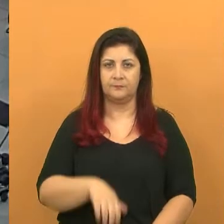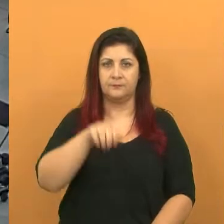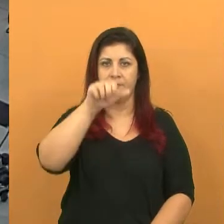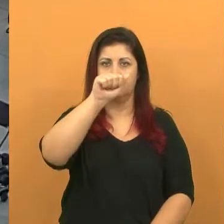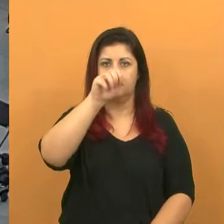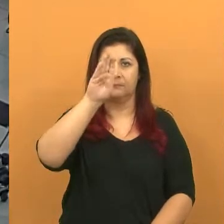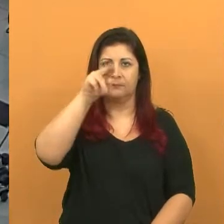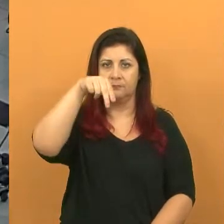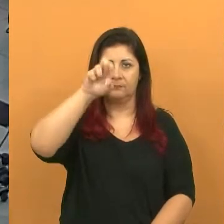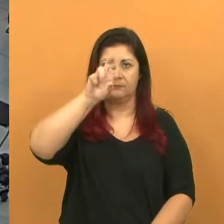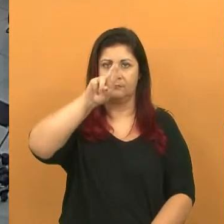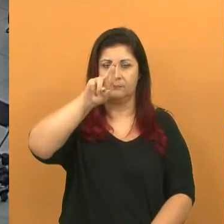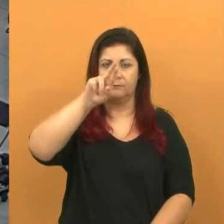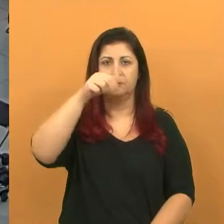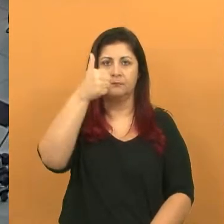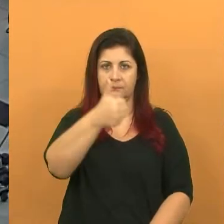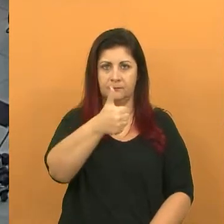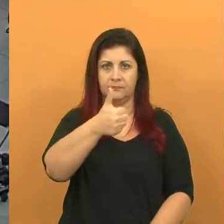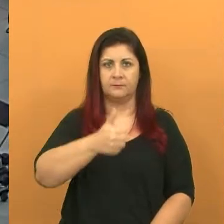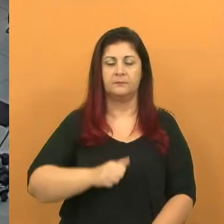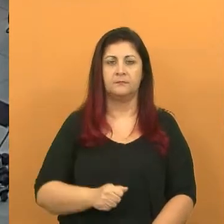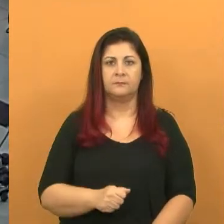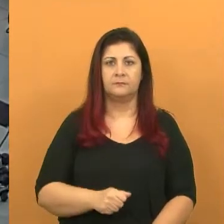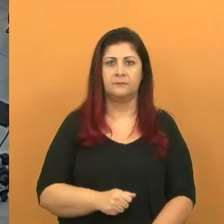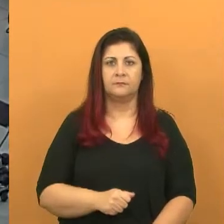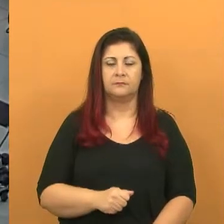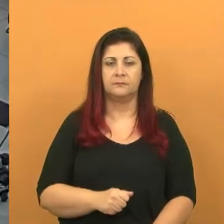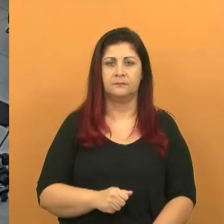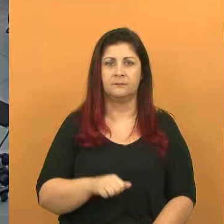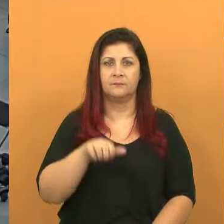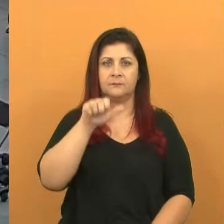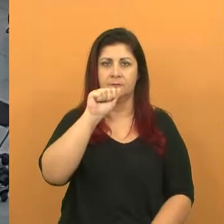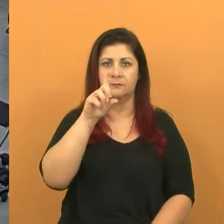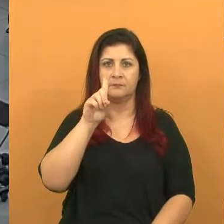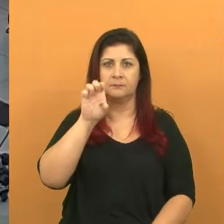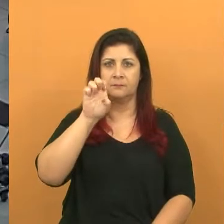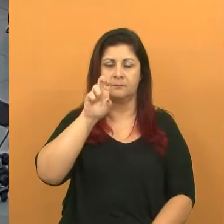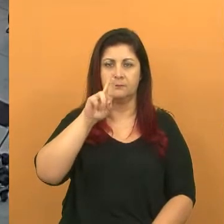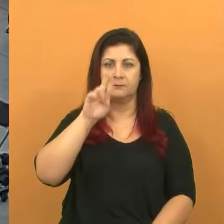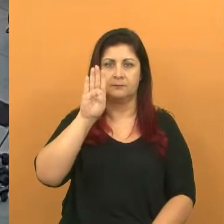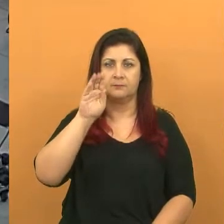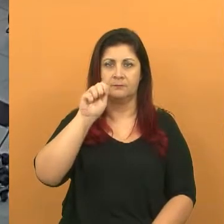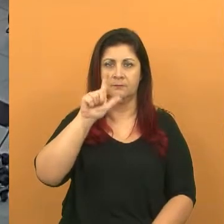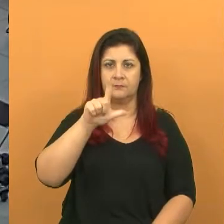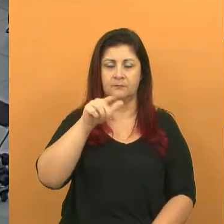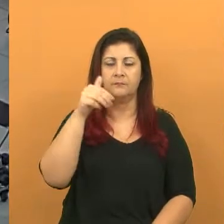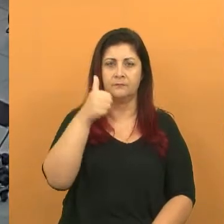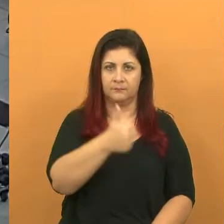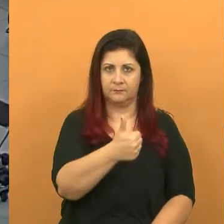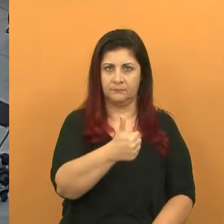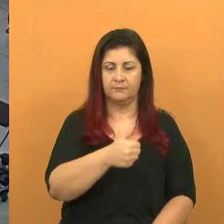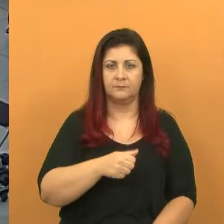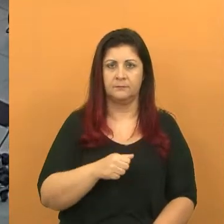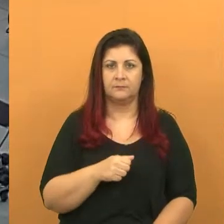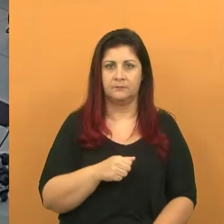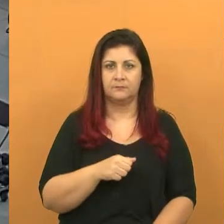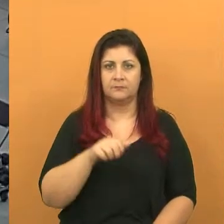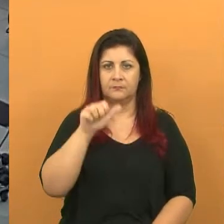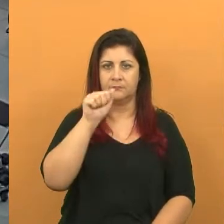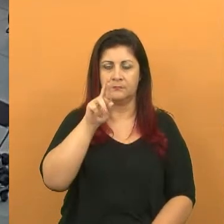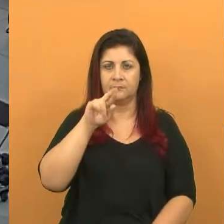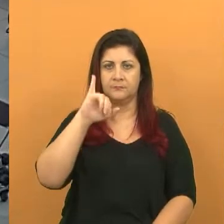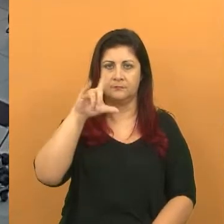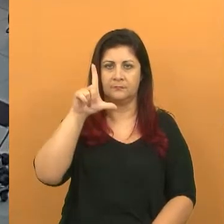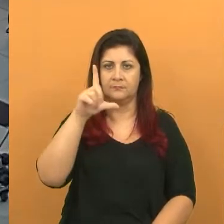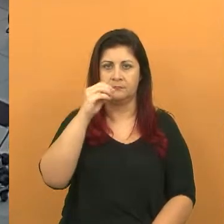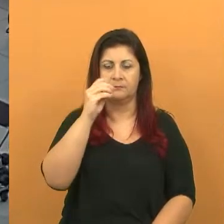Abner de Madureira? Favorável. Como vota o vereador Aderbal Sodré? Favorável. Como vota o vereador Arildo